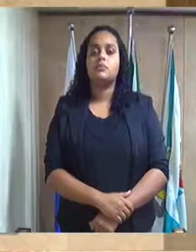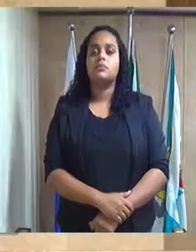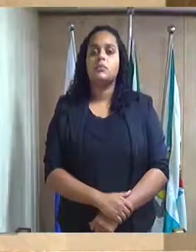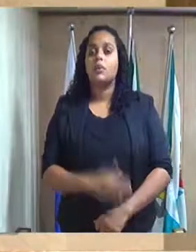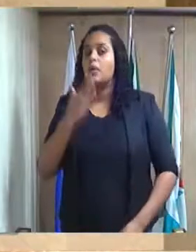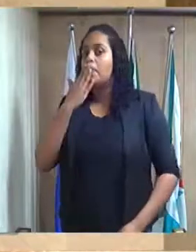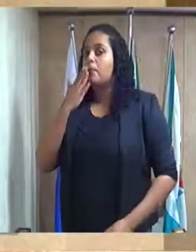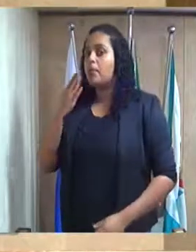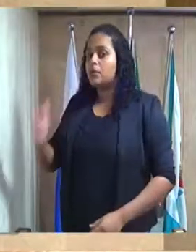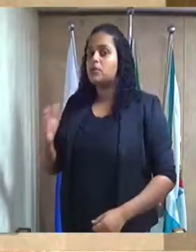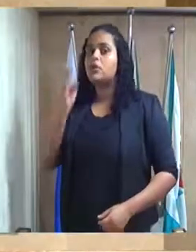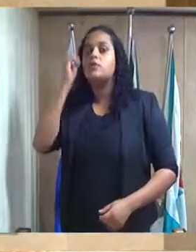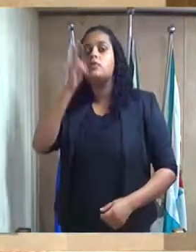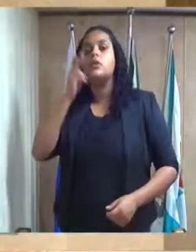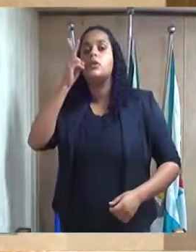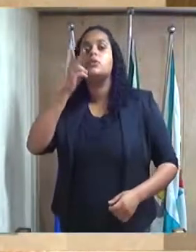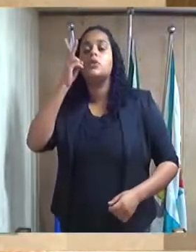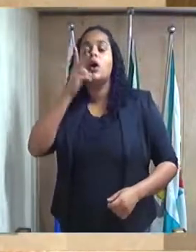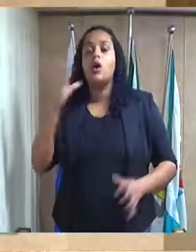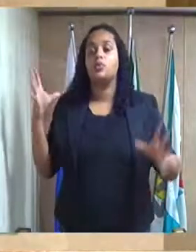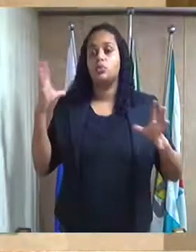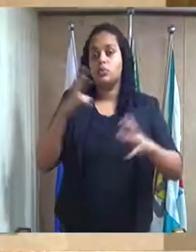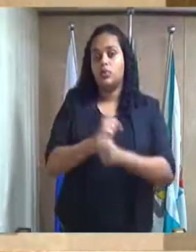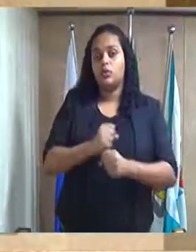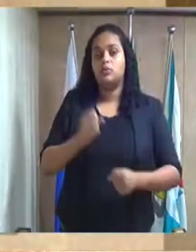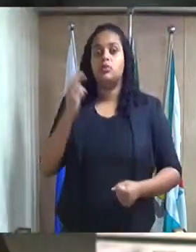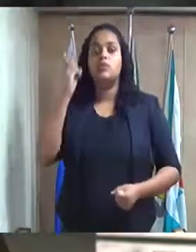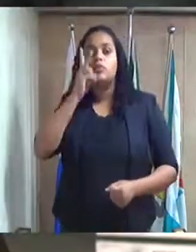Peço à vereadora que faça a verificação de coro.